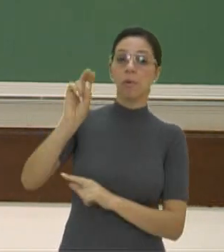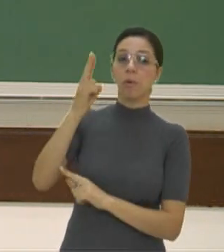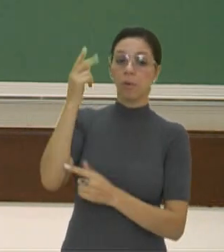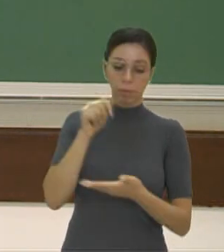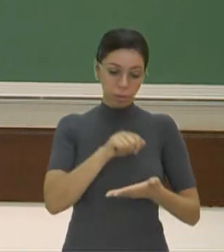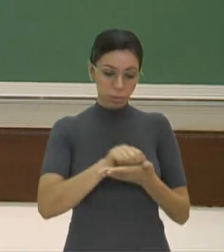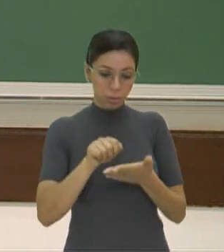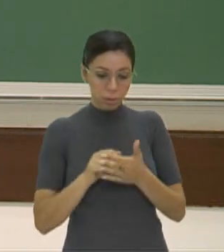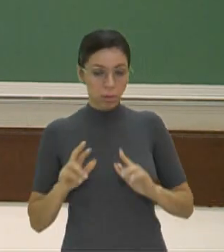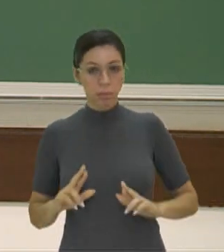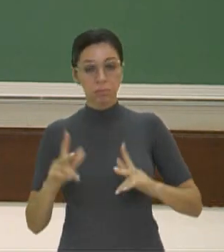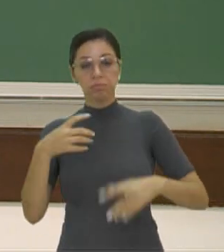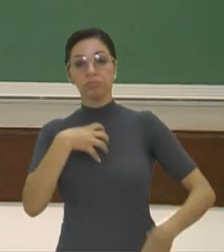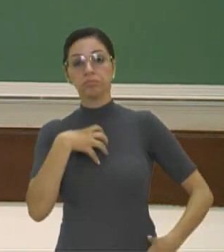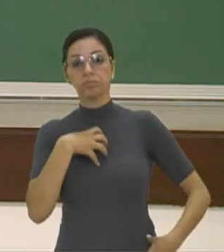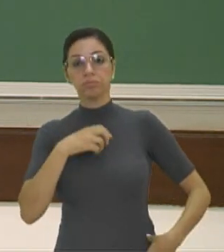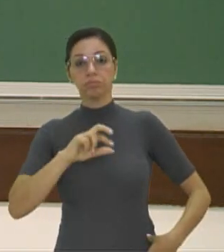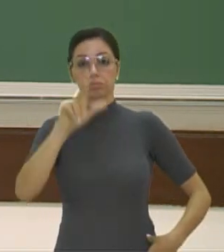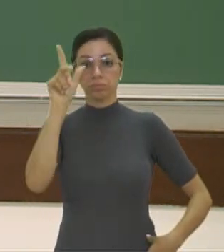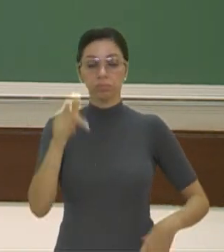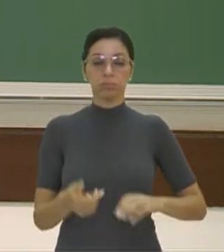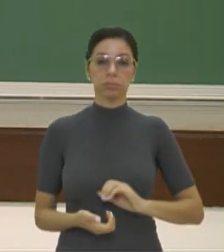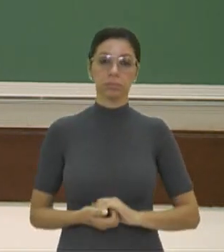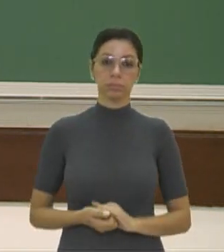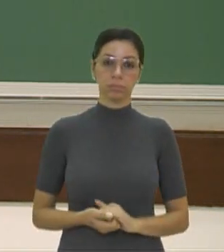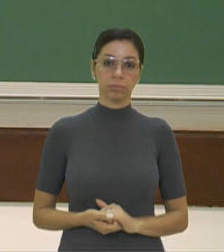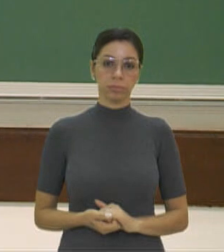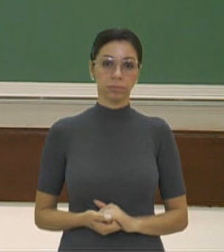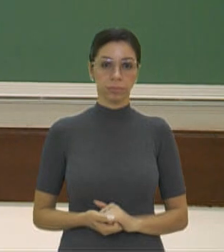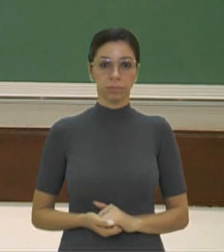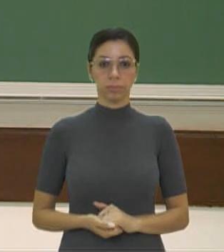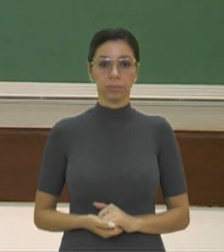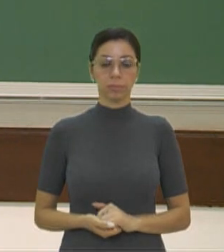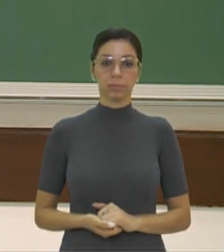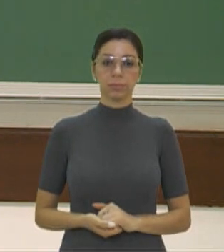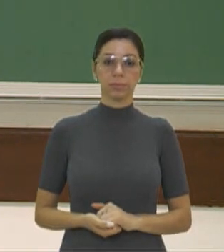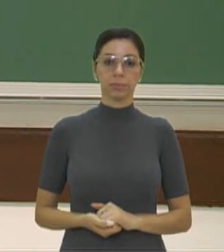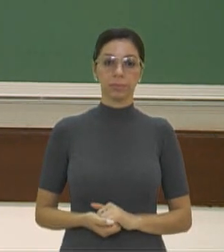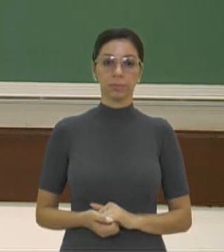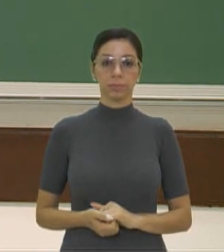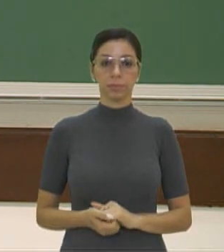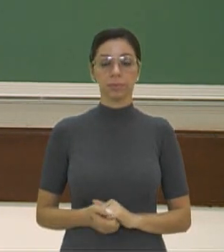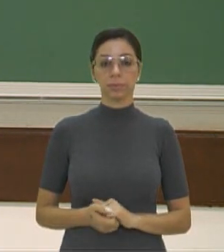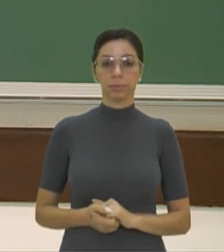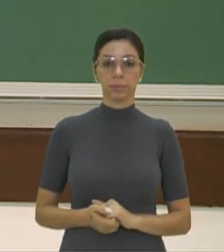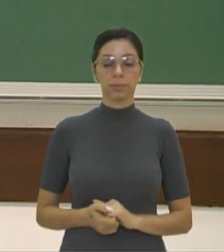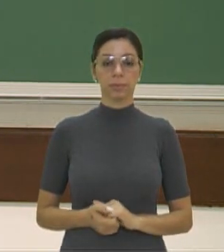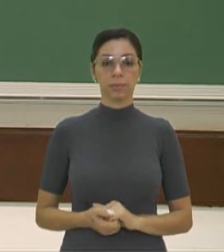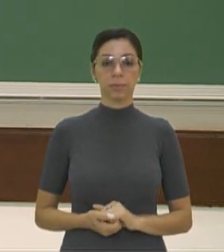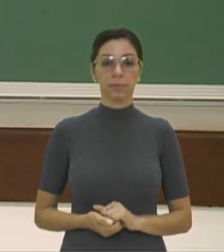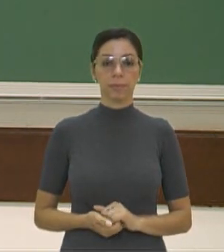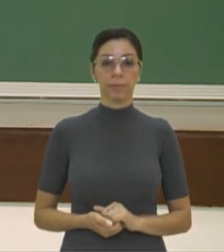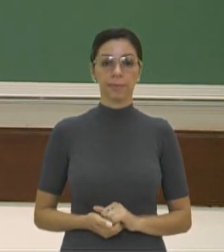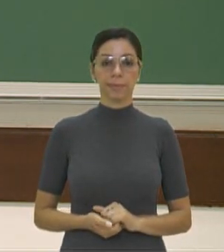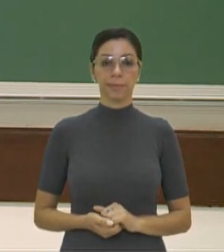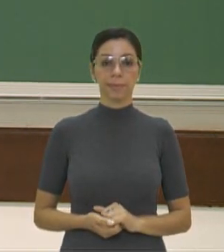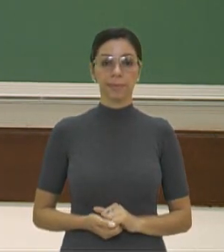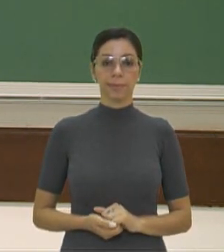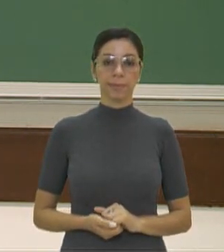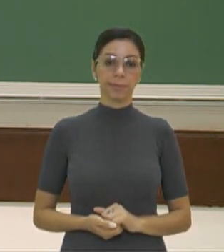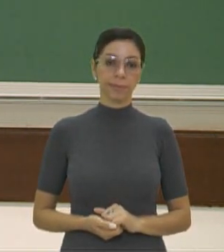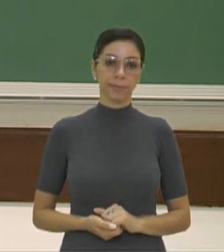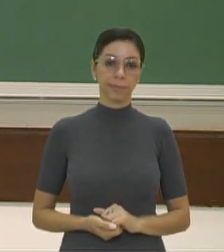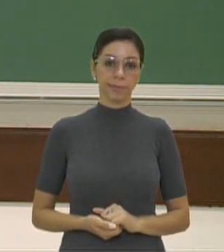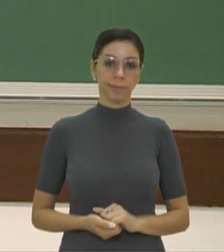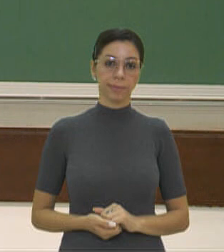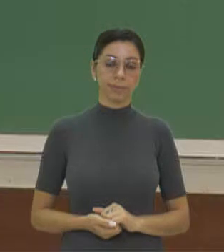forma diferente. Então nós temos to come about, to work out, e temos to develop in a satisfactory